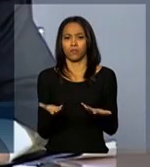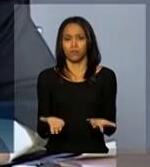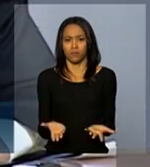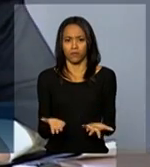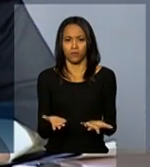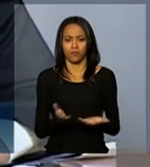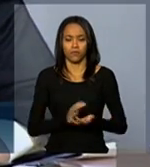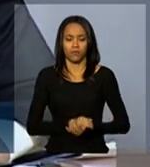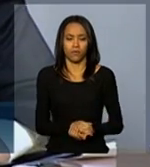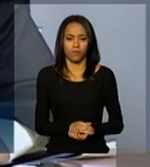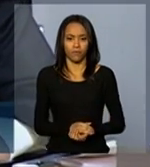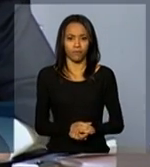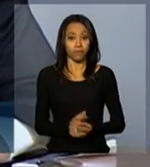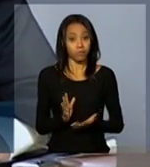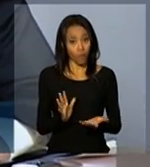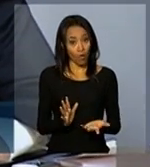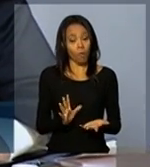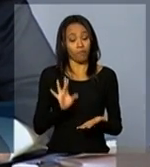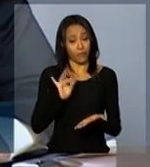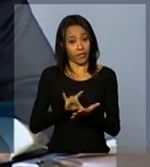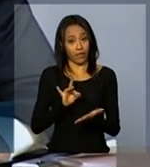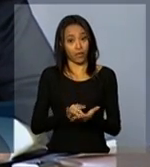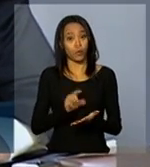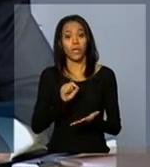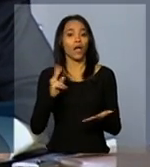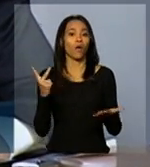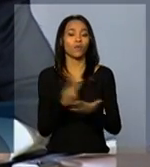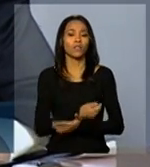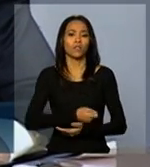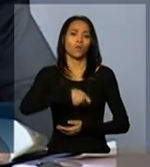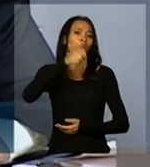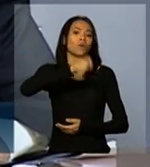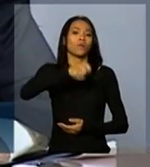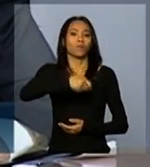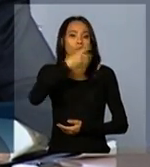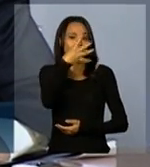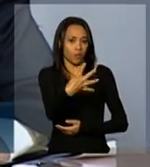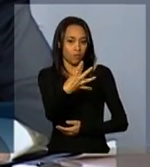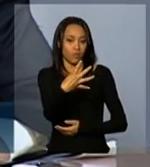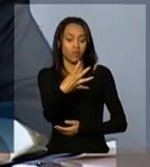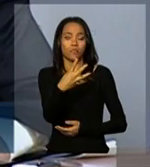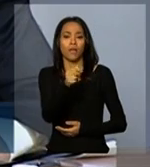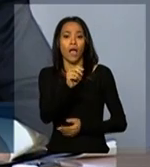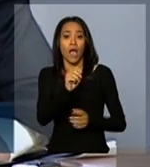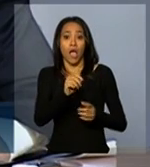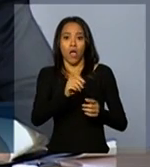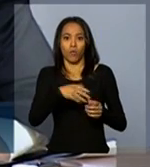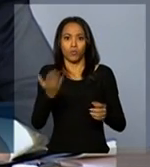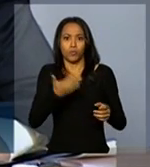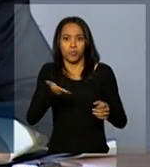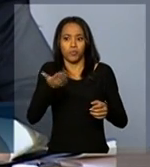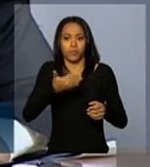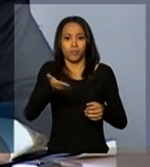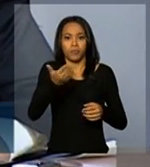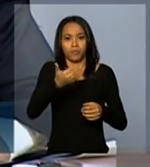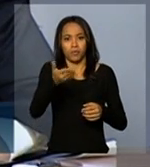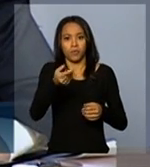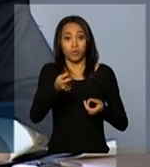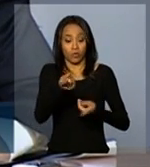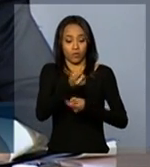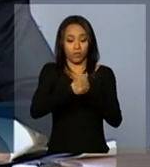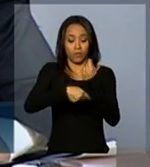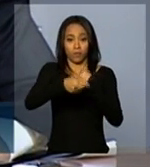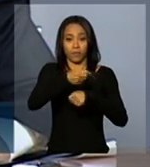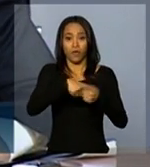Bom, na verdade, o que houve é que, no quarto trimestre, houve uma aceleração das principais variáveis econômicas